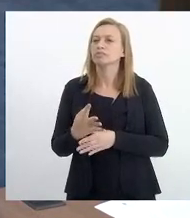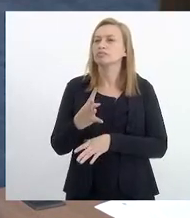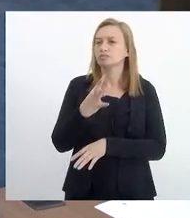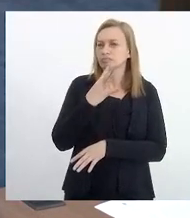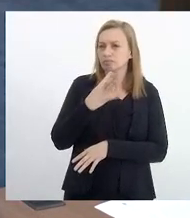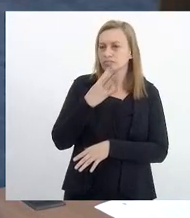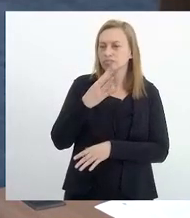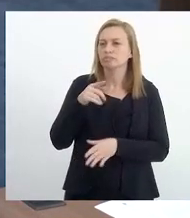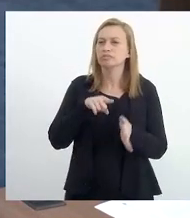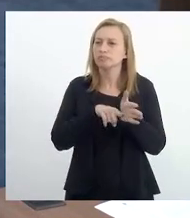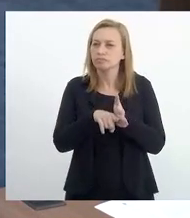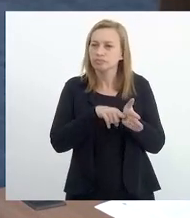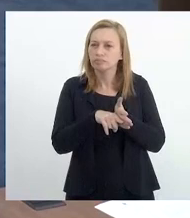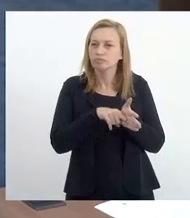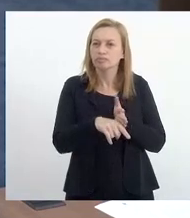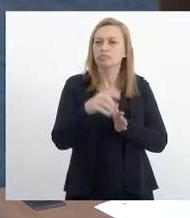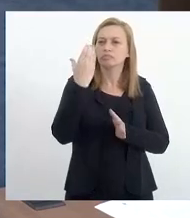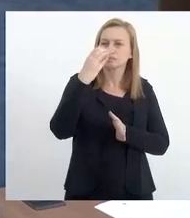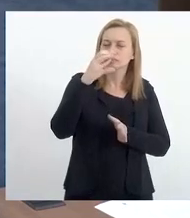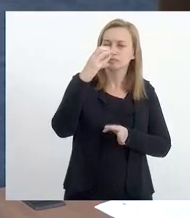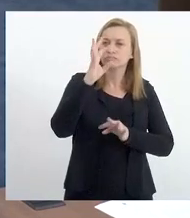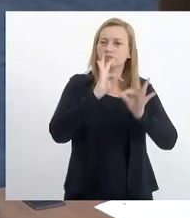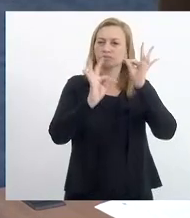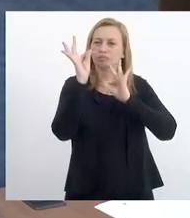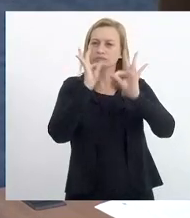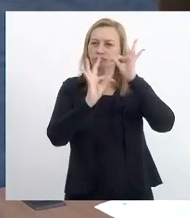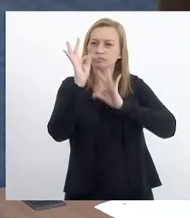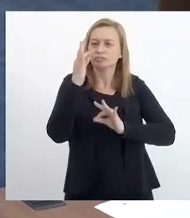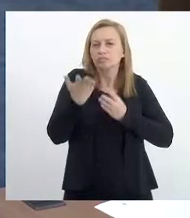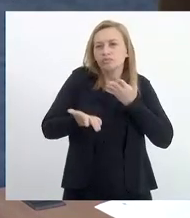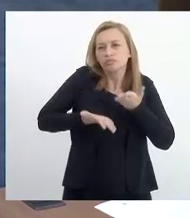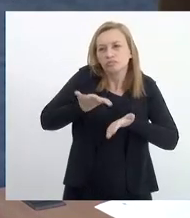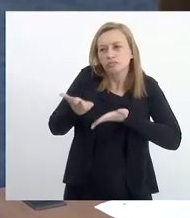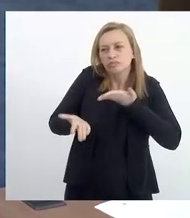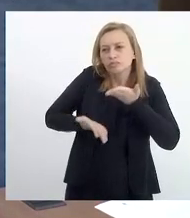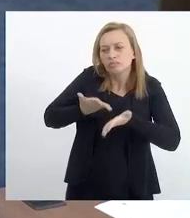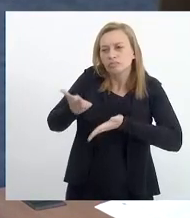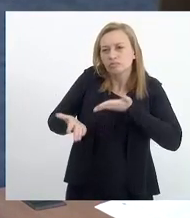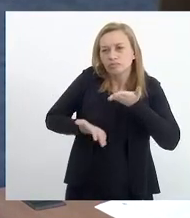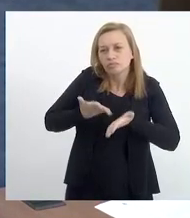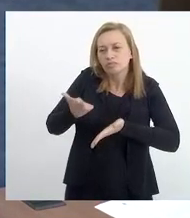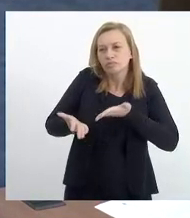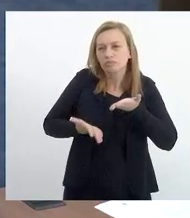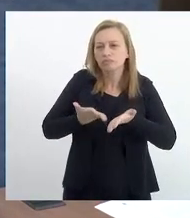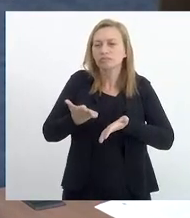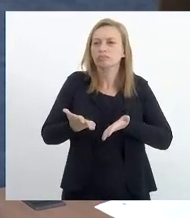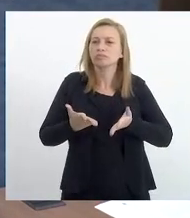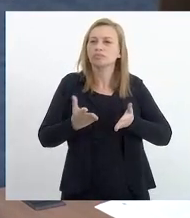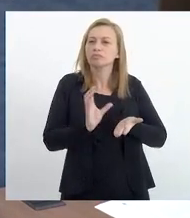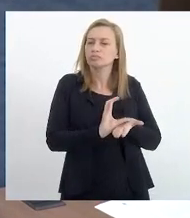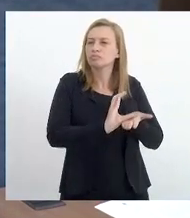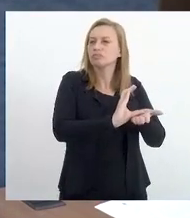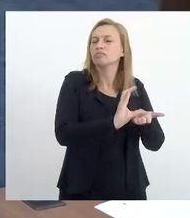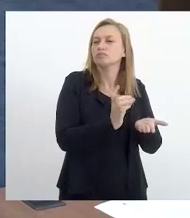pesquisa, à ciência e tecnologia, ao cuidado com os bens comuns.